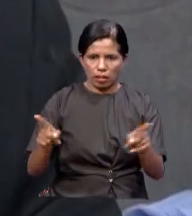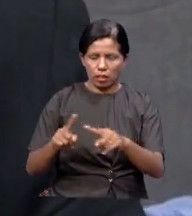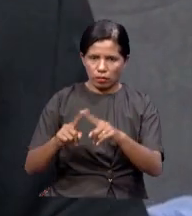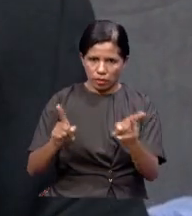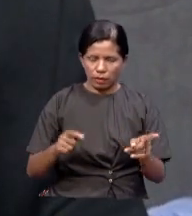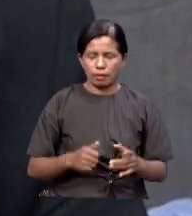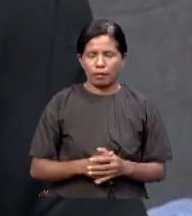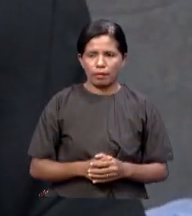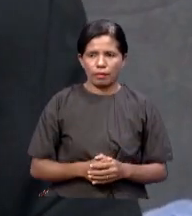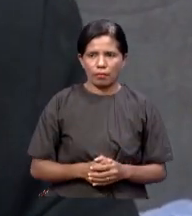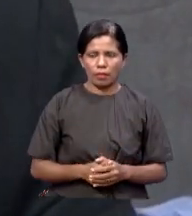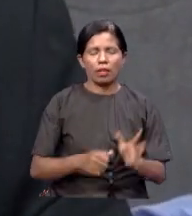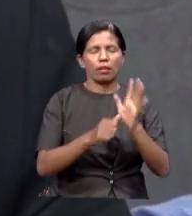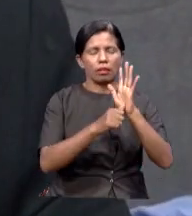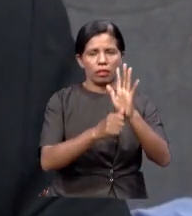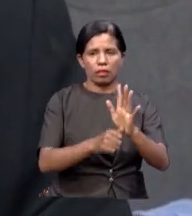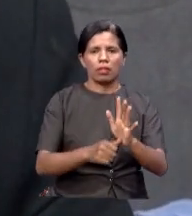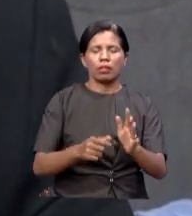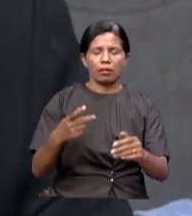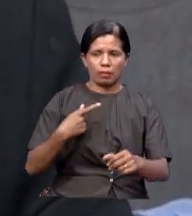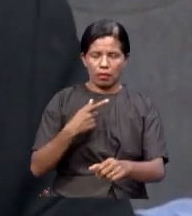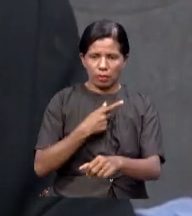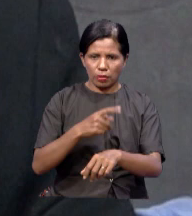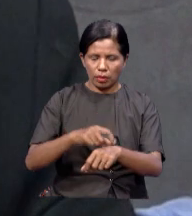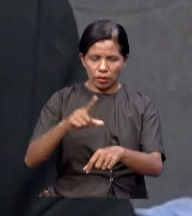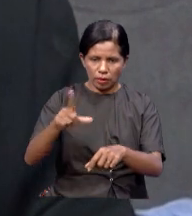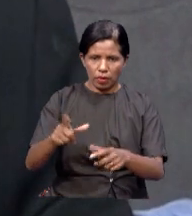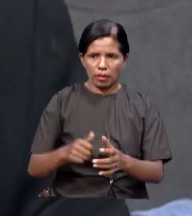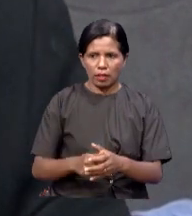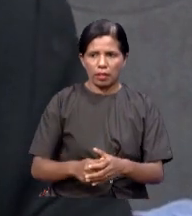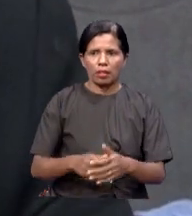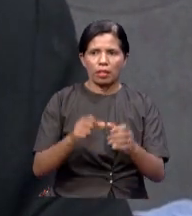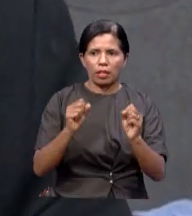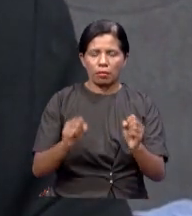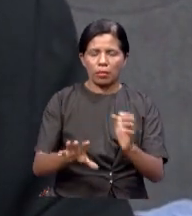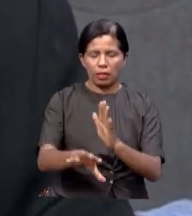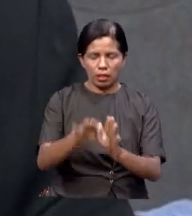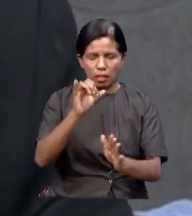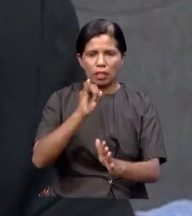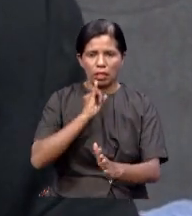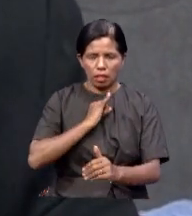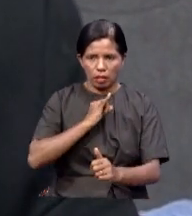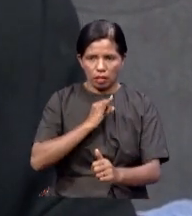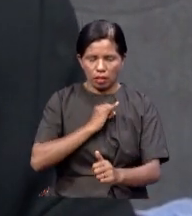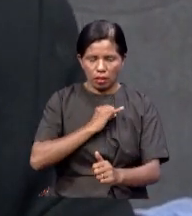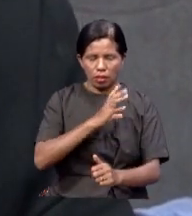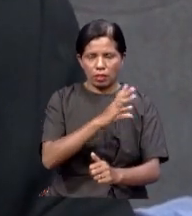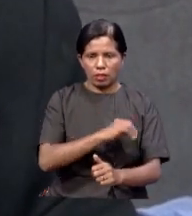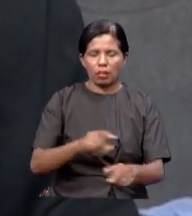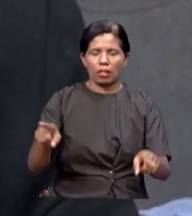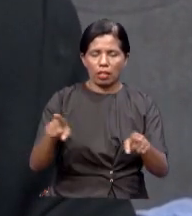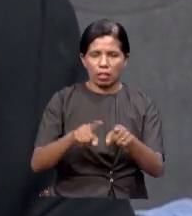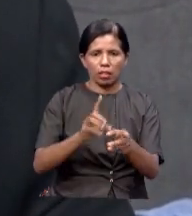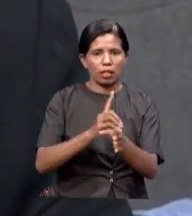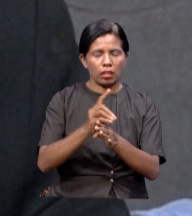nessa. A apreciação profunda para o Parlamento Nacional, né, que elege ao, para o cargo o